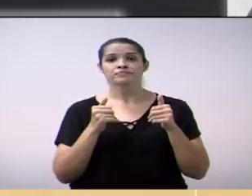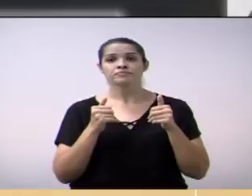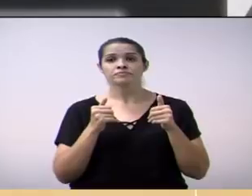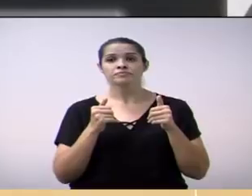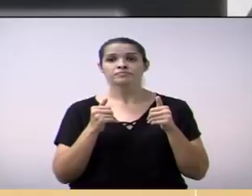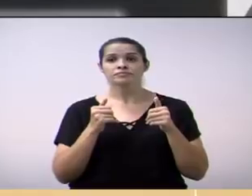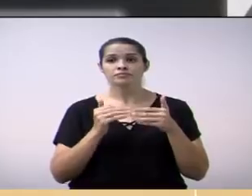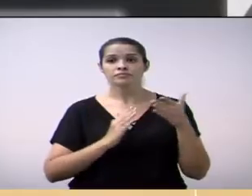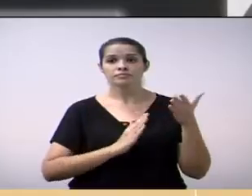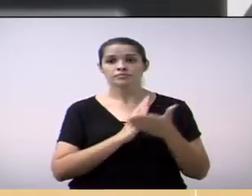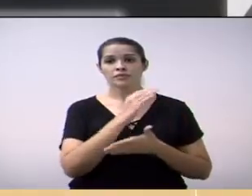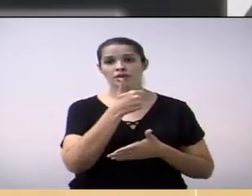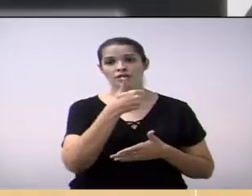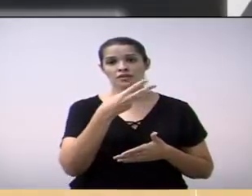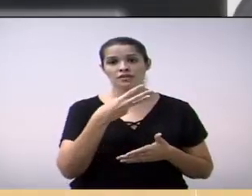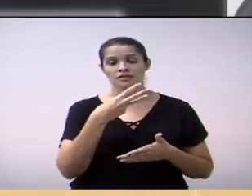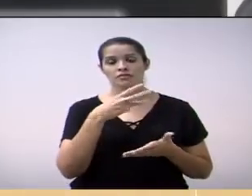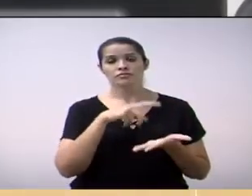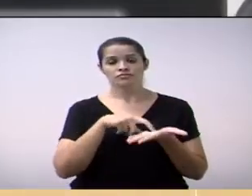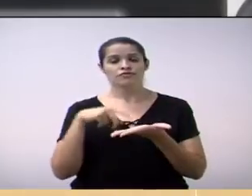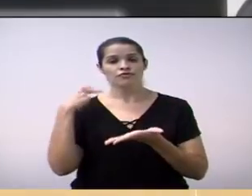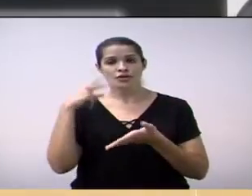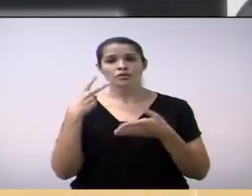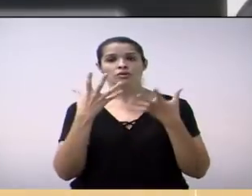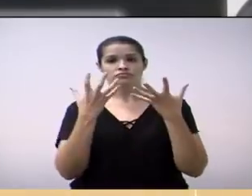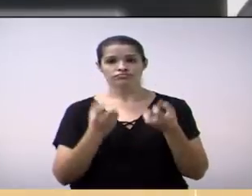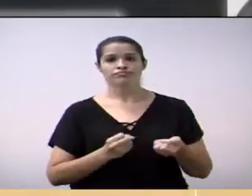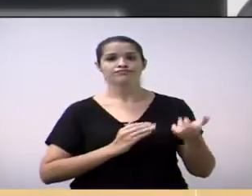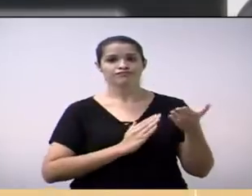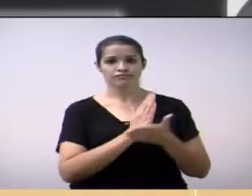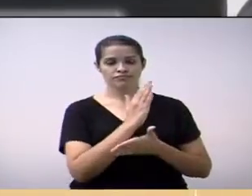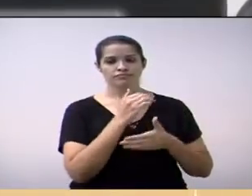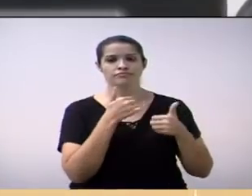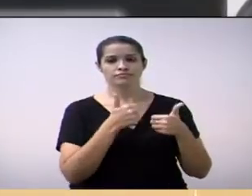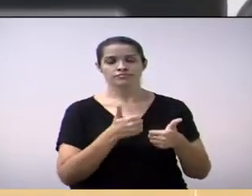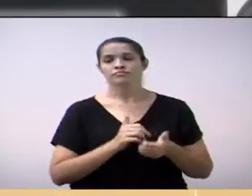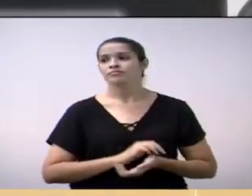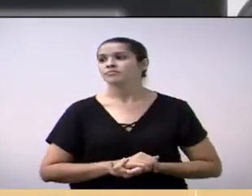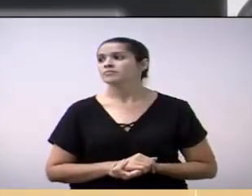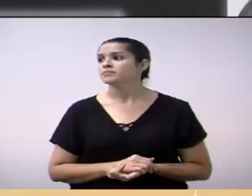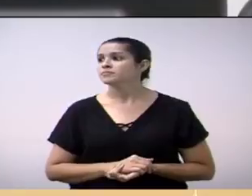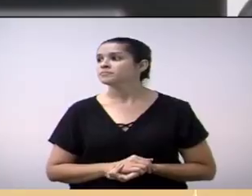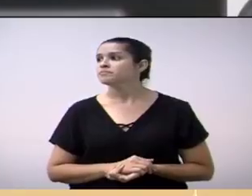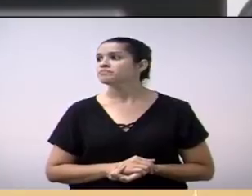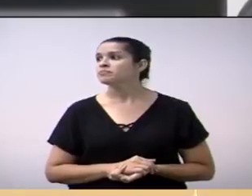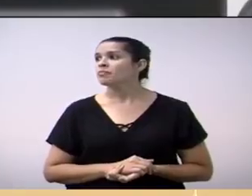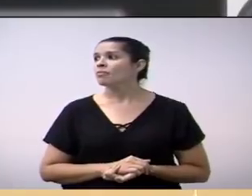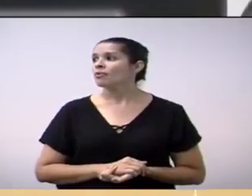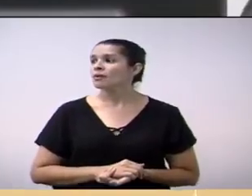foi aprovado por 13 votos favoráveis, com ausência do vereador Edilson.